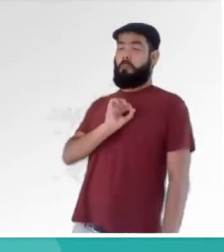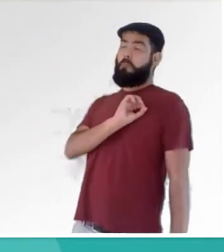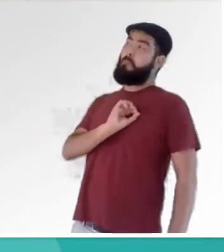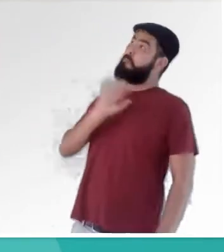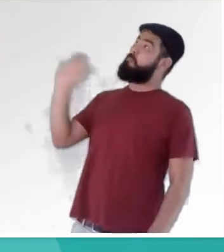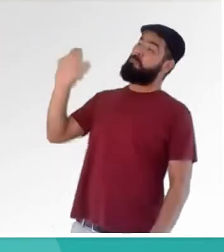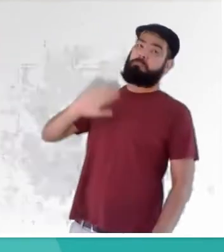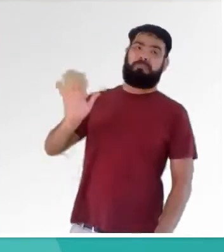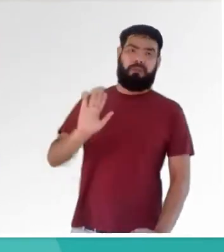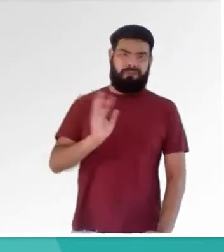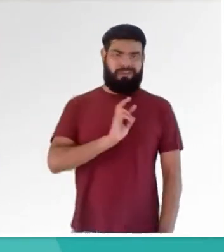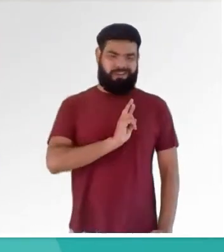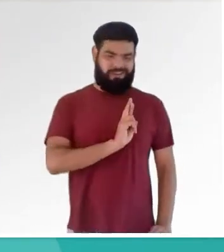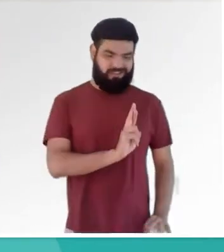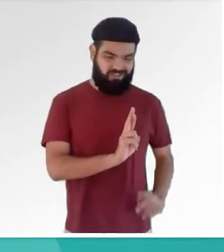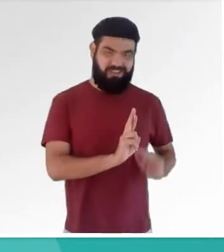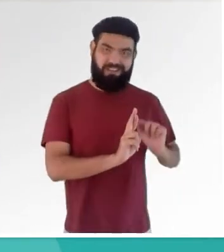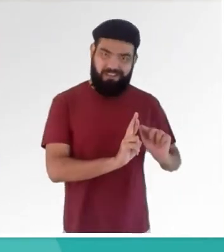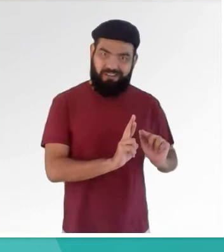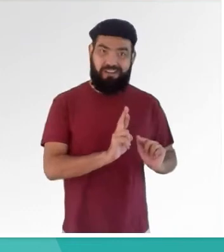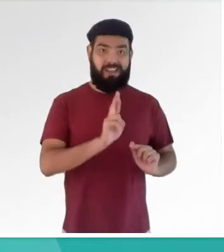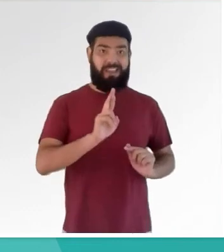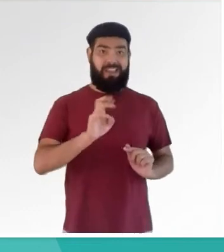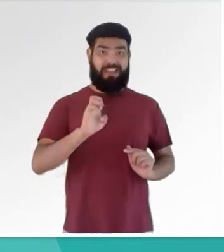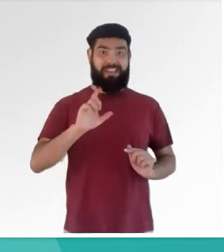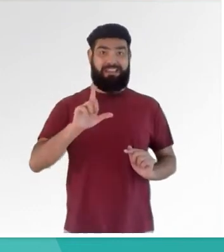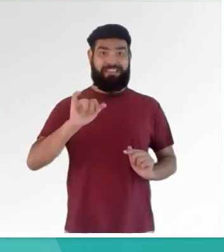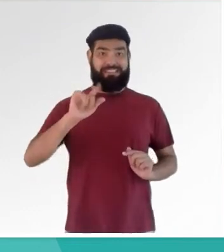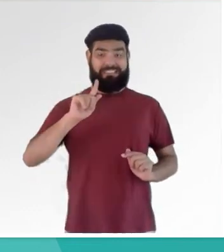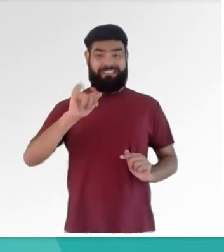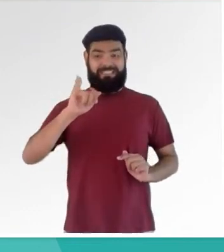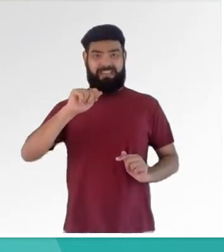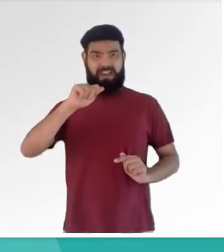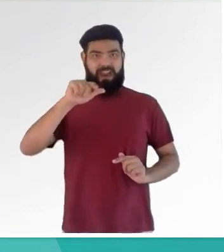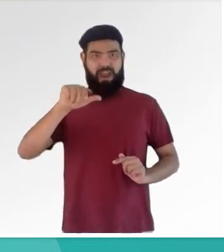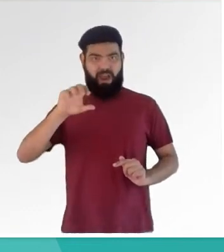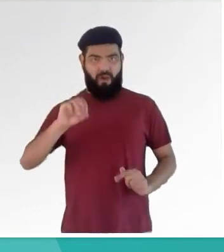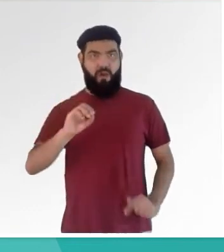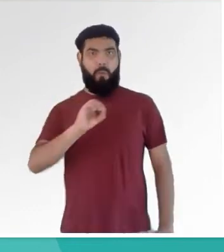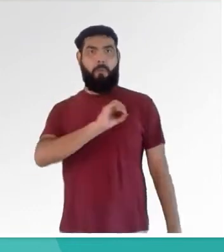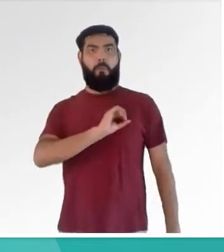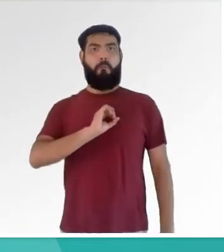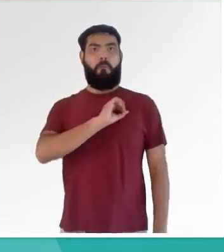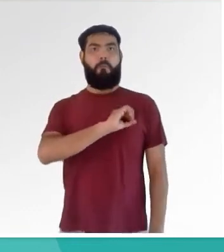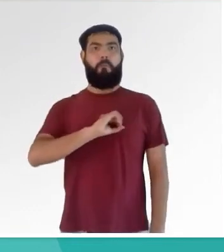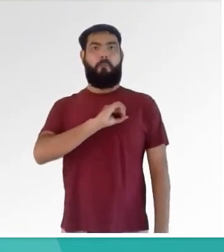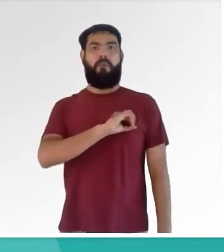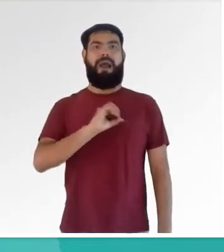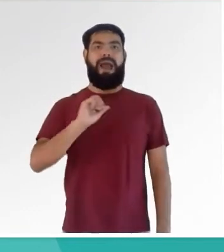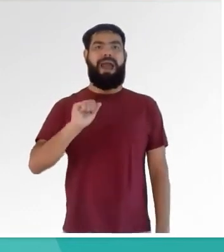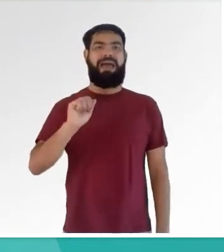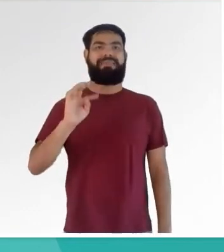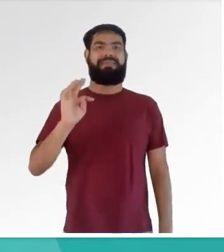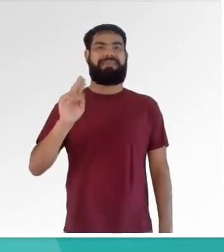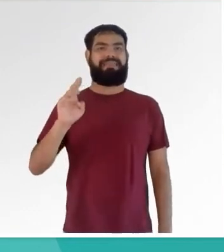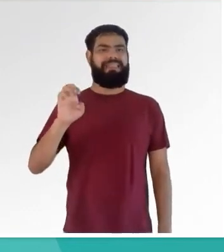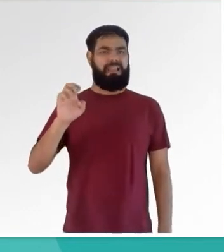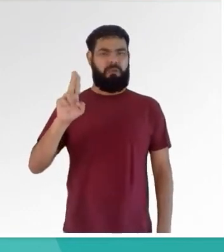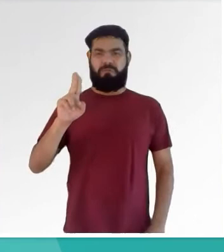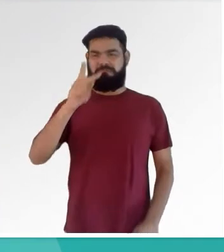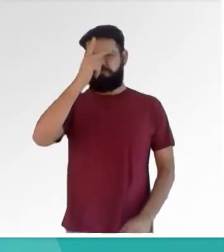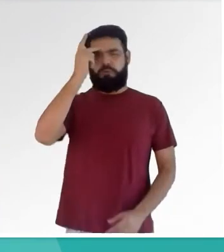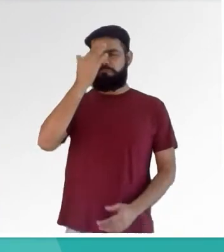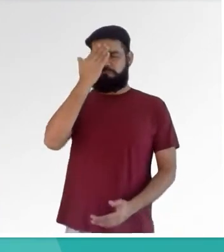né? Então é uma crença nas pessoas que buscam a satisfação.